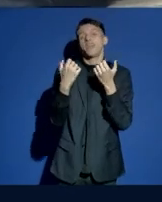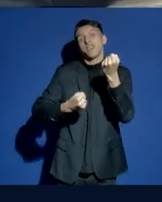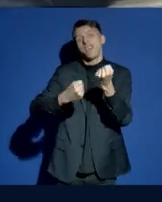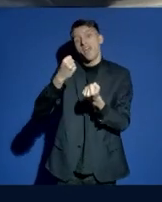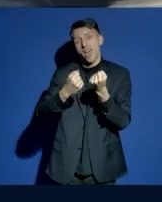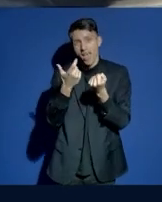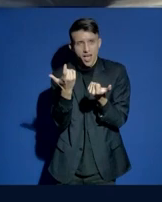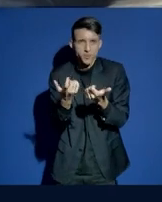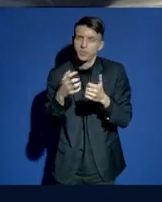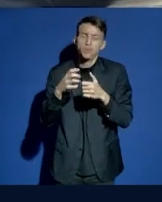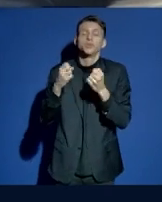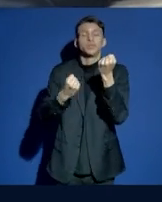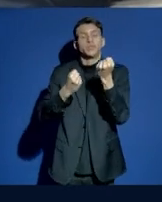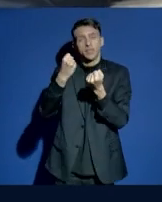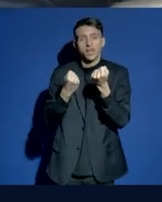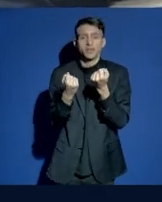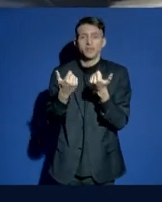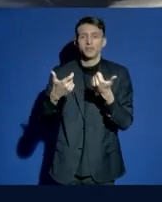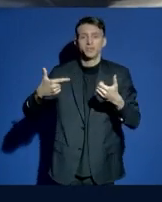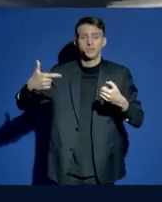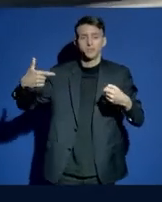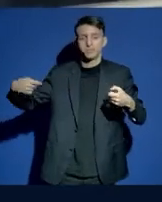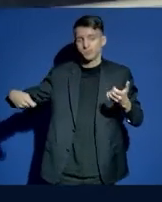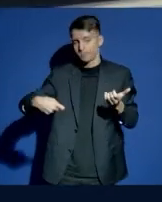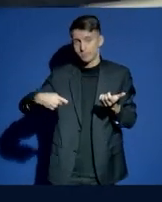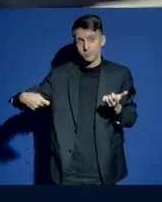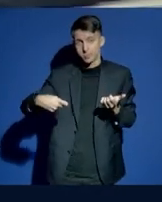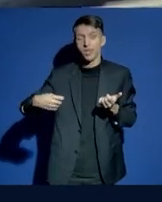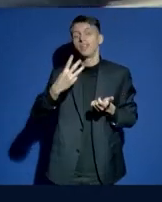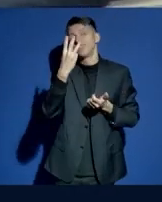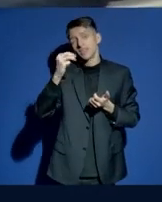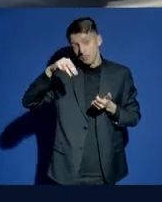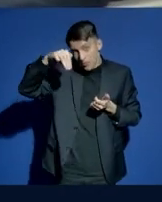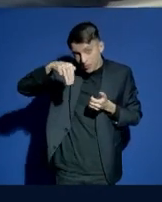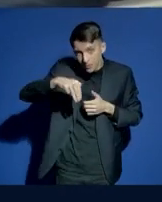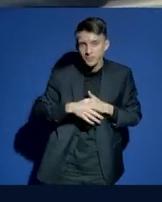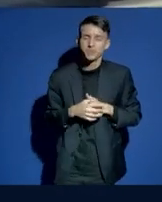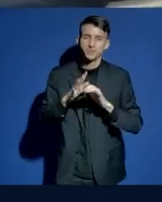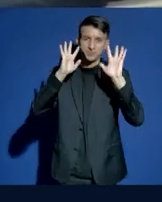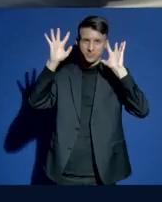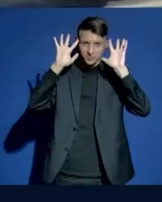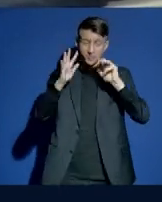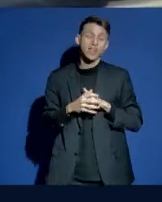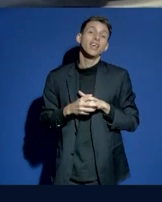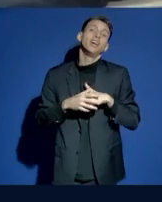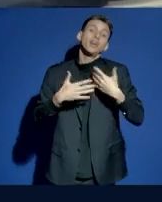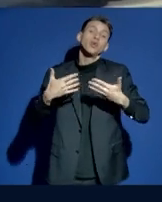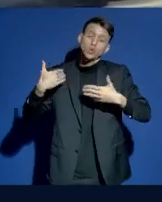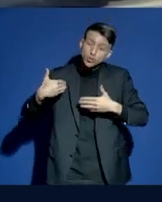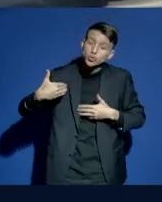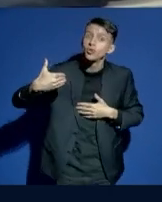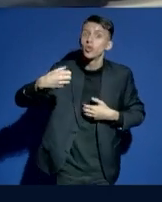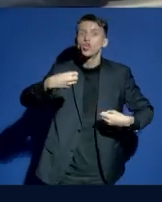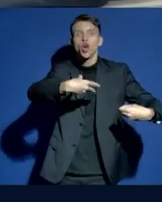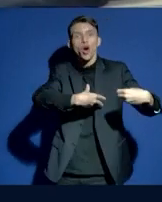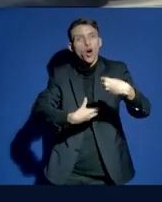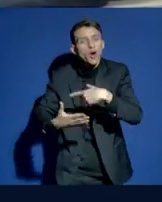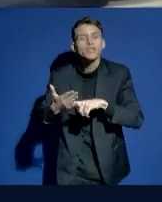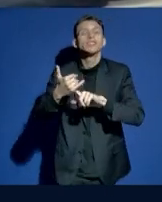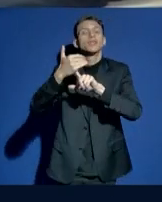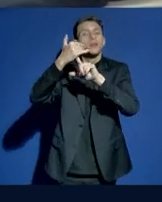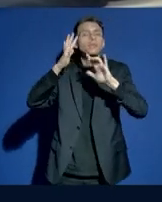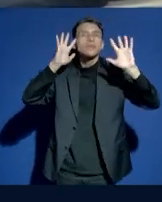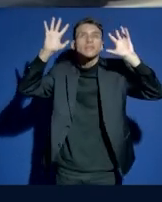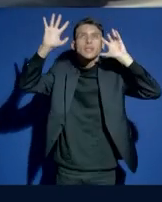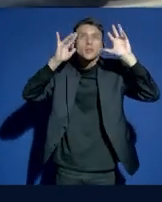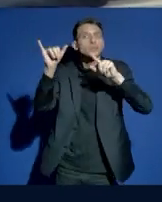30 e 40 minutos no máximo e continuar continuidade de inovação nós estamos sempre pensando em